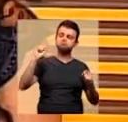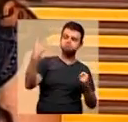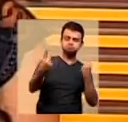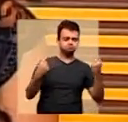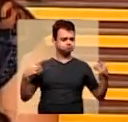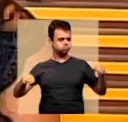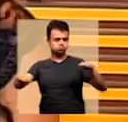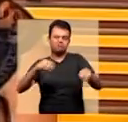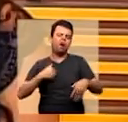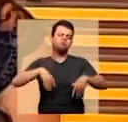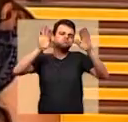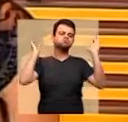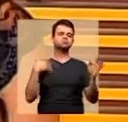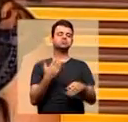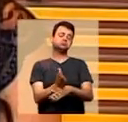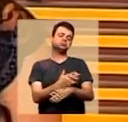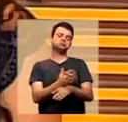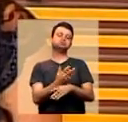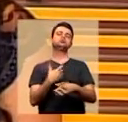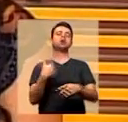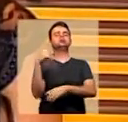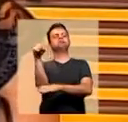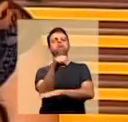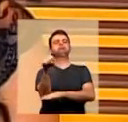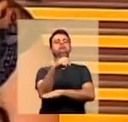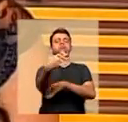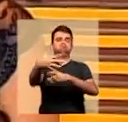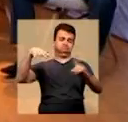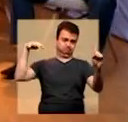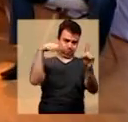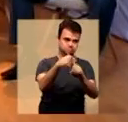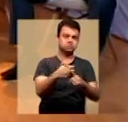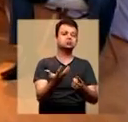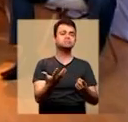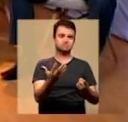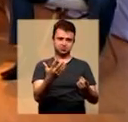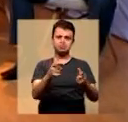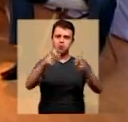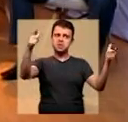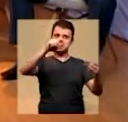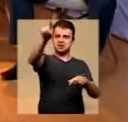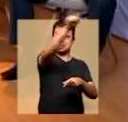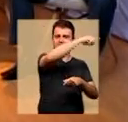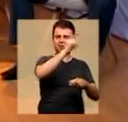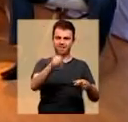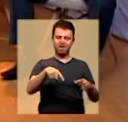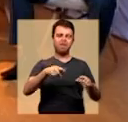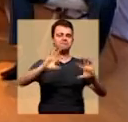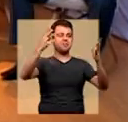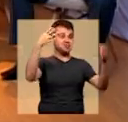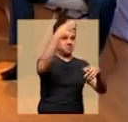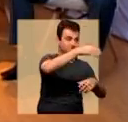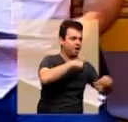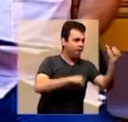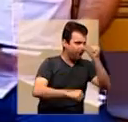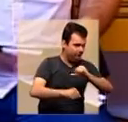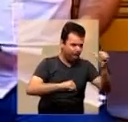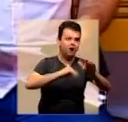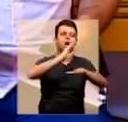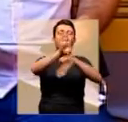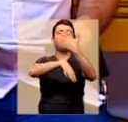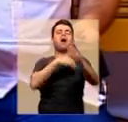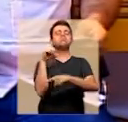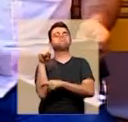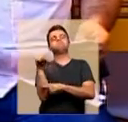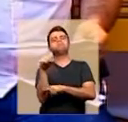da posição de vigilância e dirigindo de qualquer forma e acaba... A maioria dos casos está alcoolizada, não muitas vezes voltando alcoolizada. de festas, né?